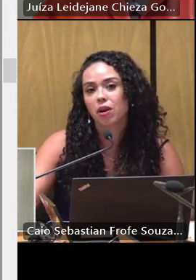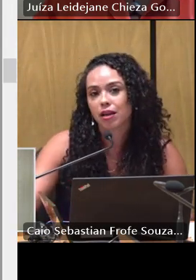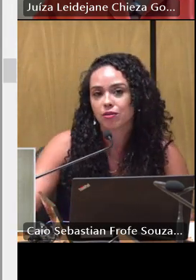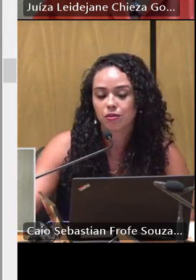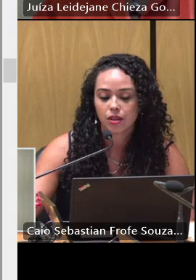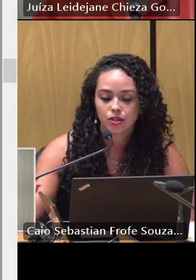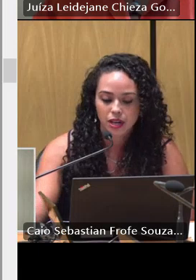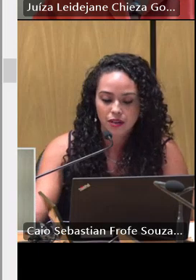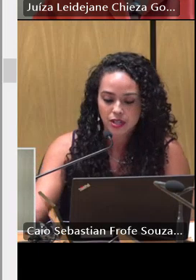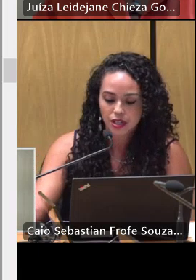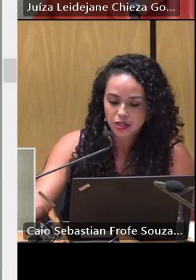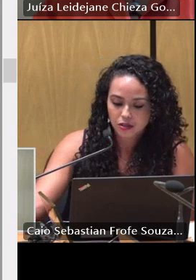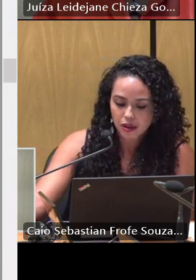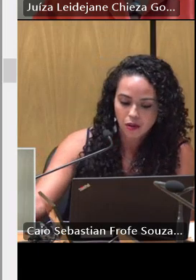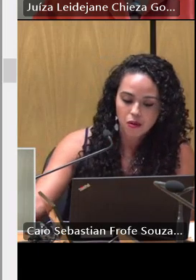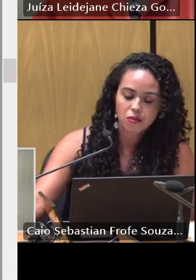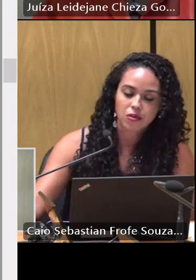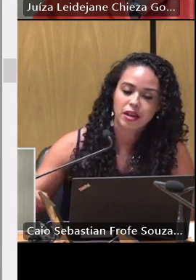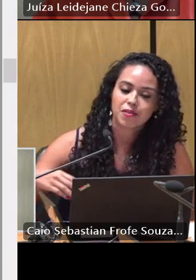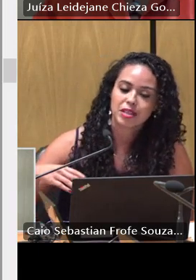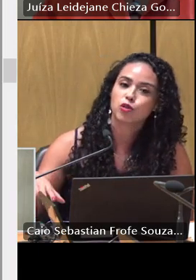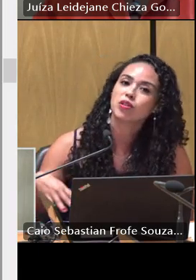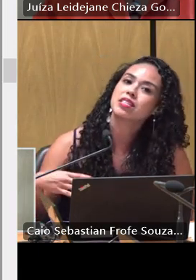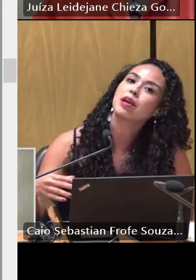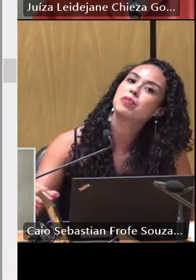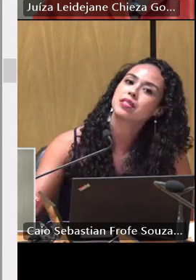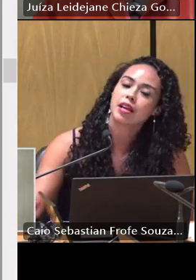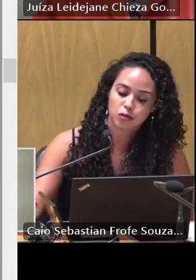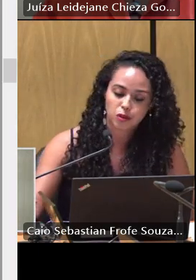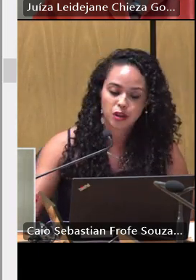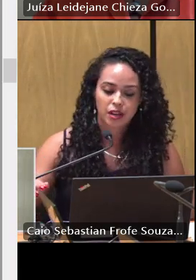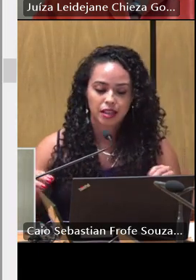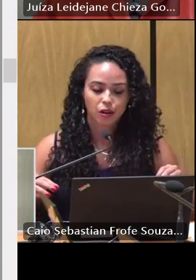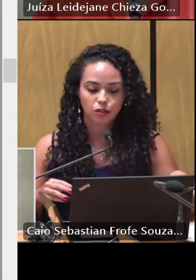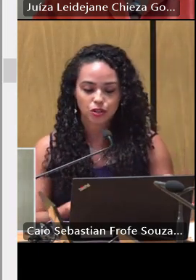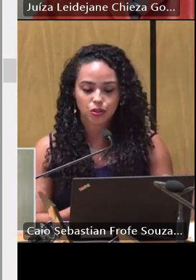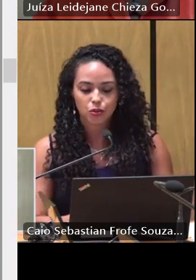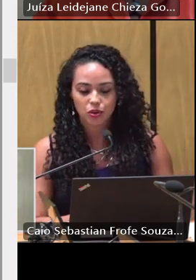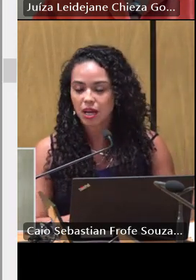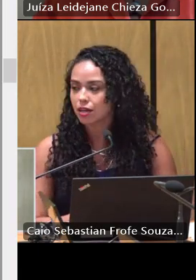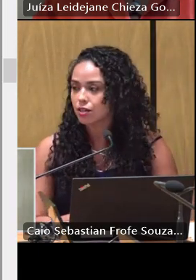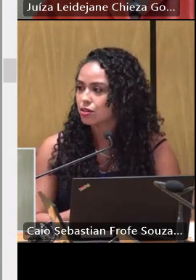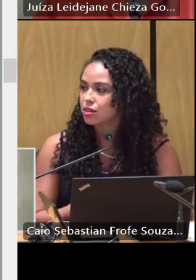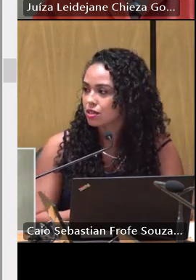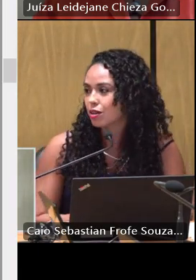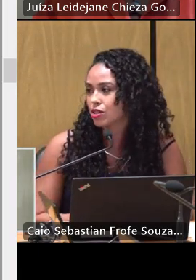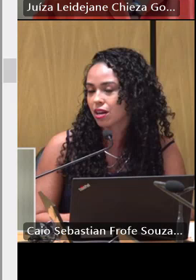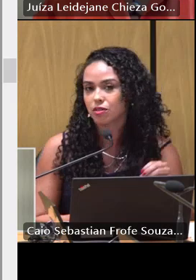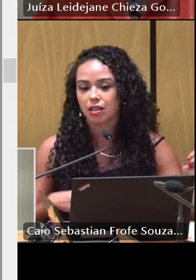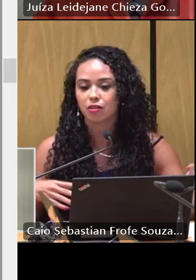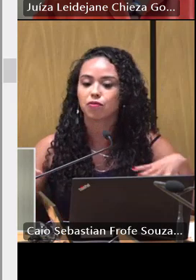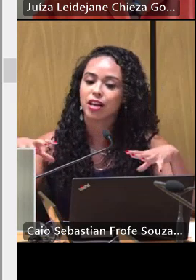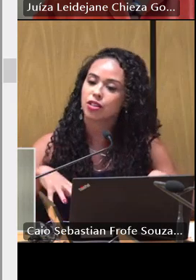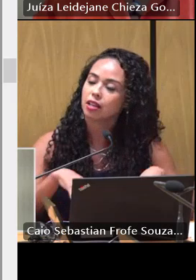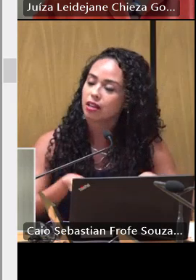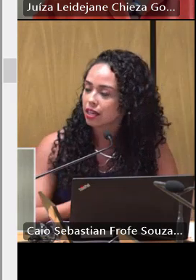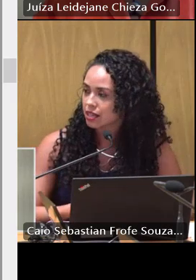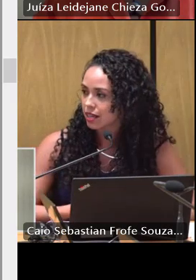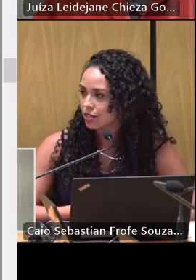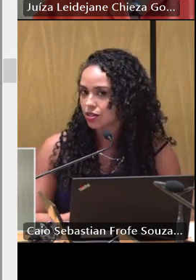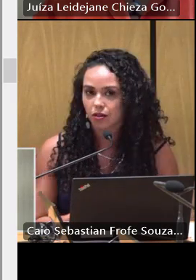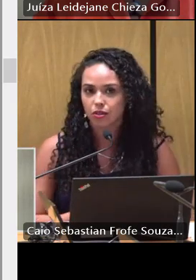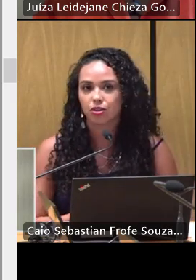complexo escravagista do Valongo né que vai ser todo esse epicentro da da estrutura Mercantil desse negro escravizado que foi retirada